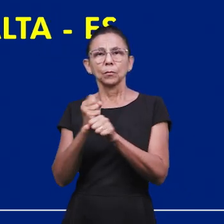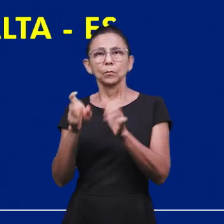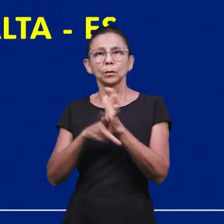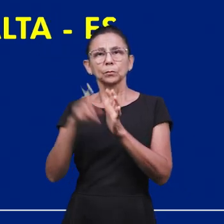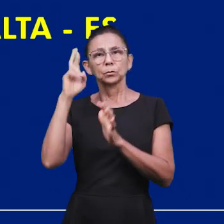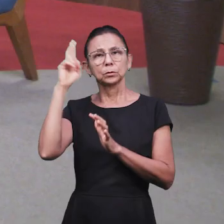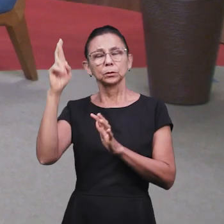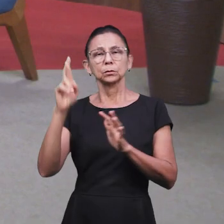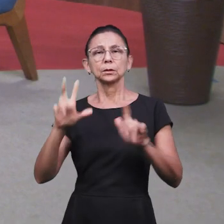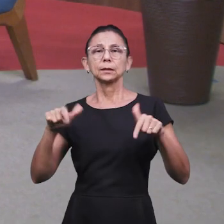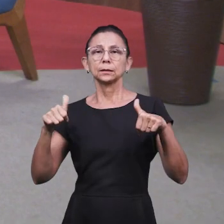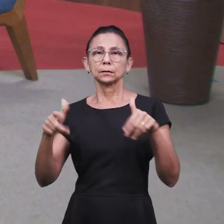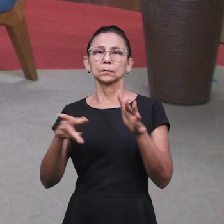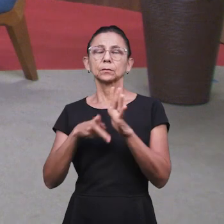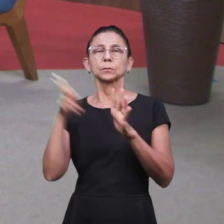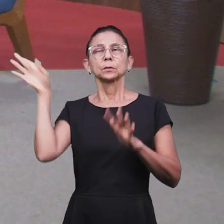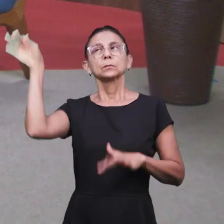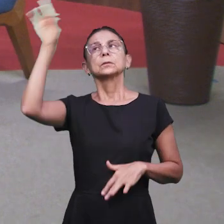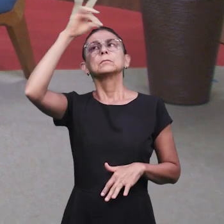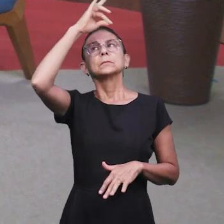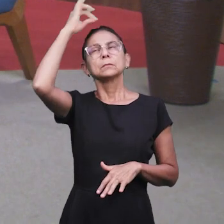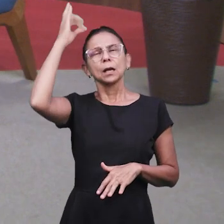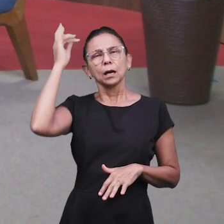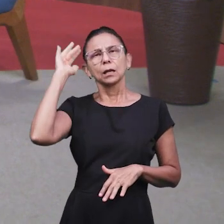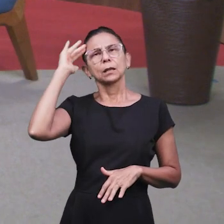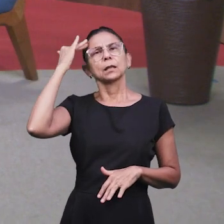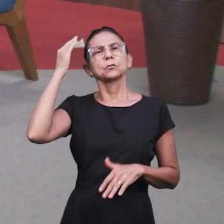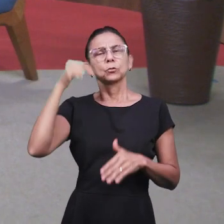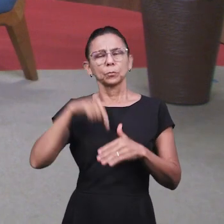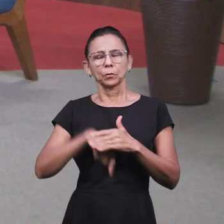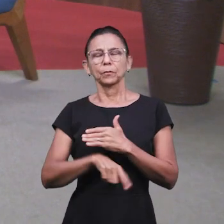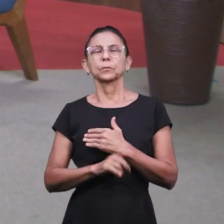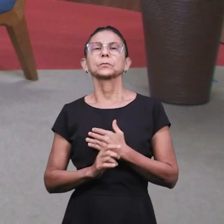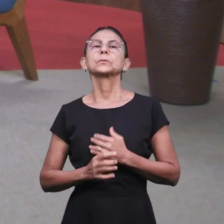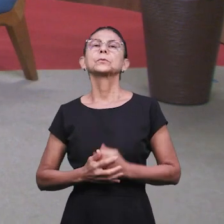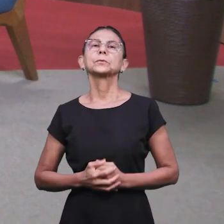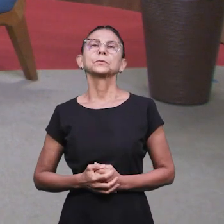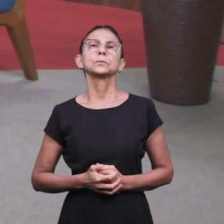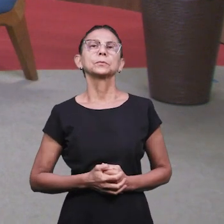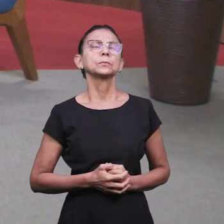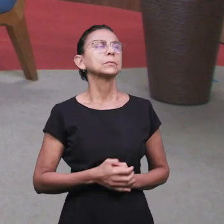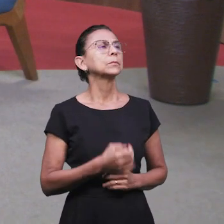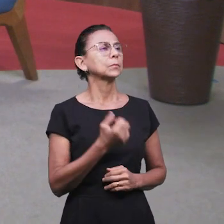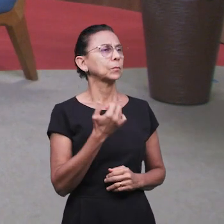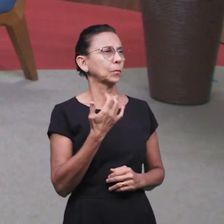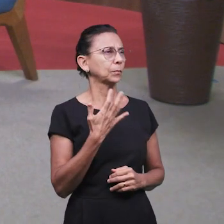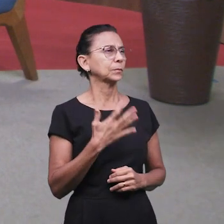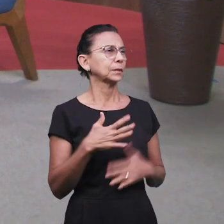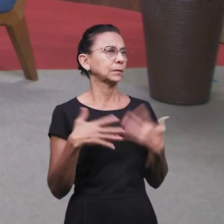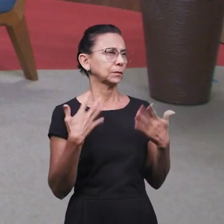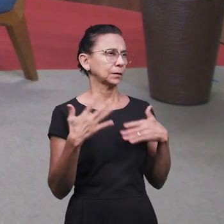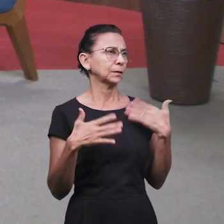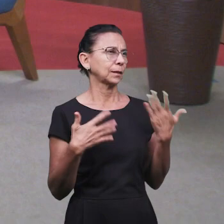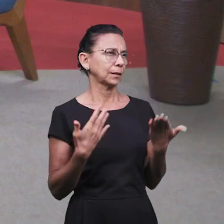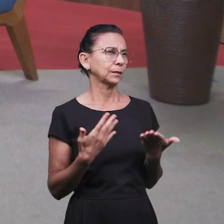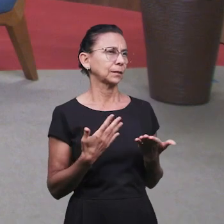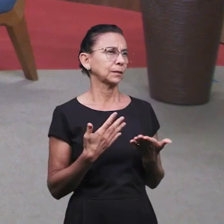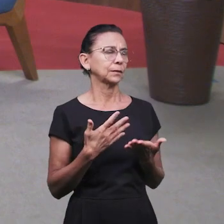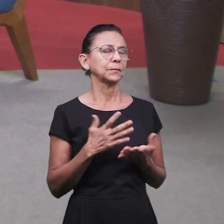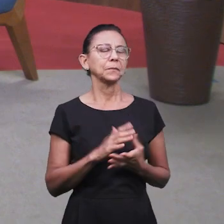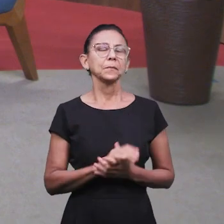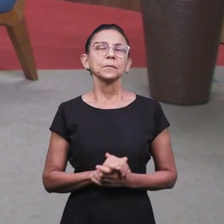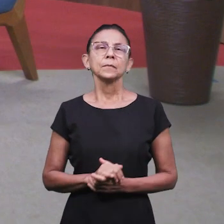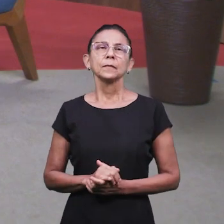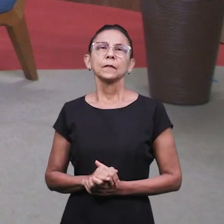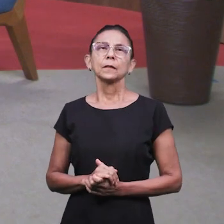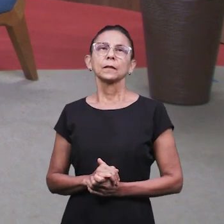Espírito Santo. Bênção, né, Daniel? Bênção. O alcance, né? Aquilo nos alegra ver que o Senhor tem abençoado os nossos irmãos.